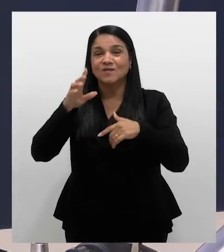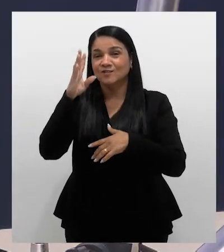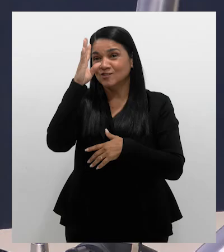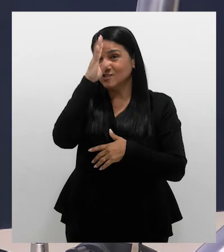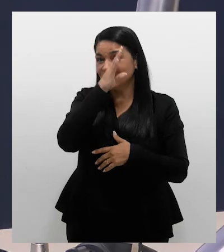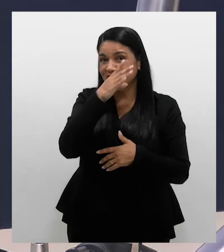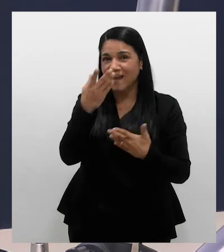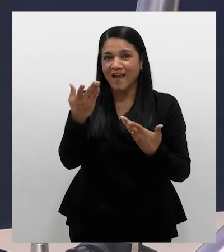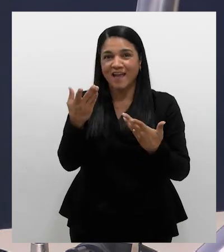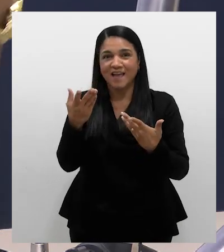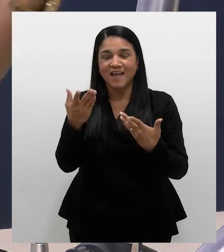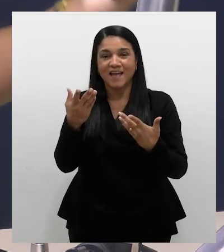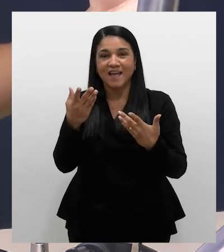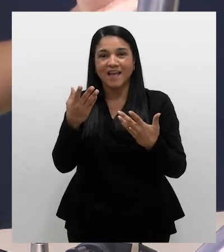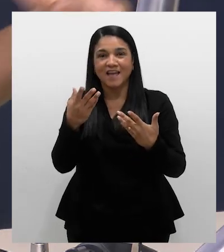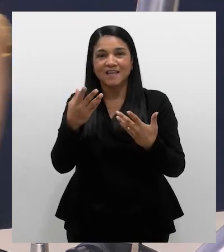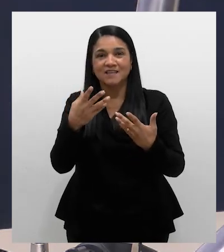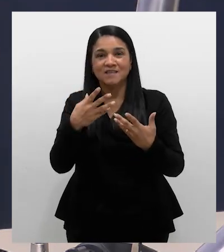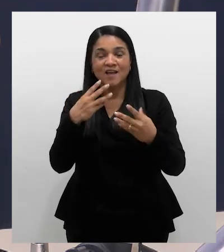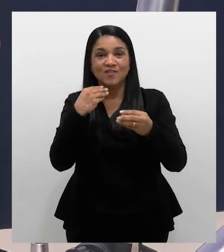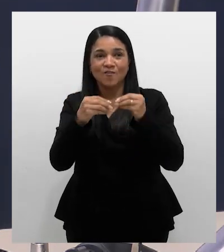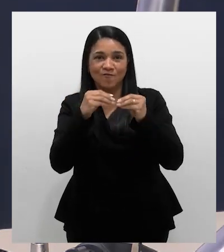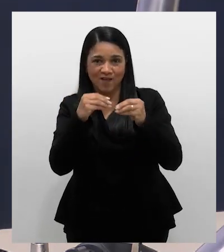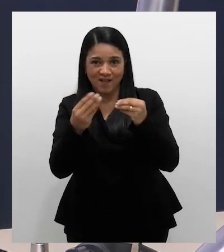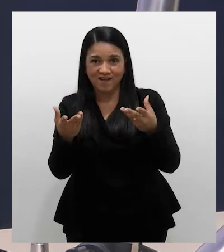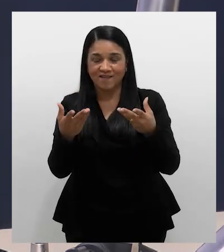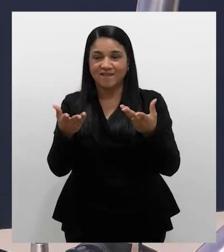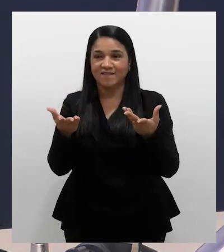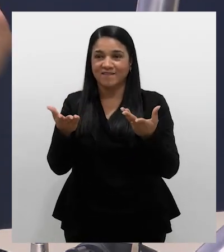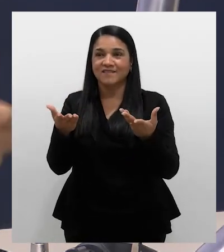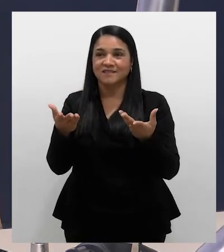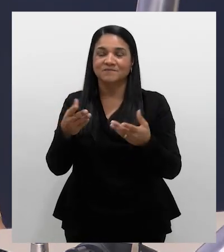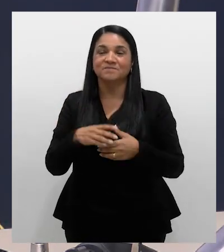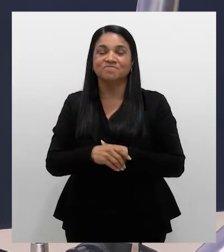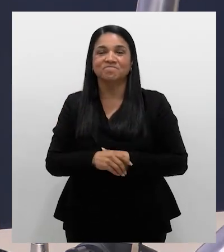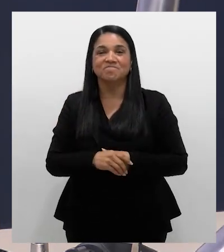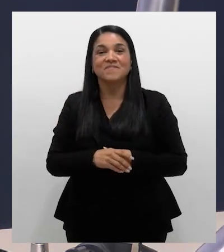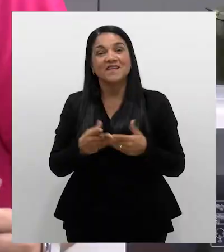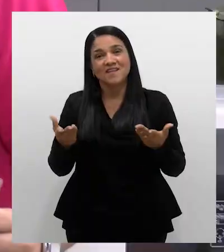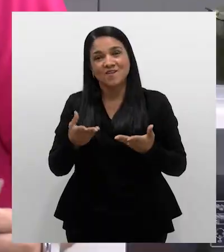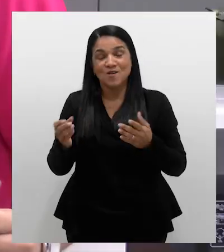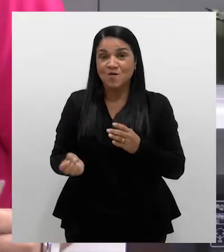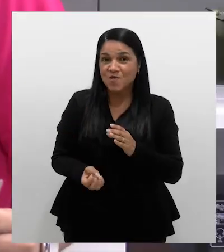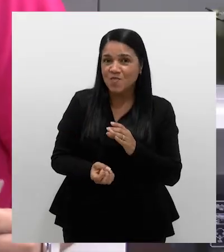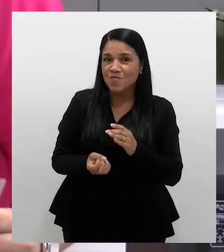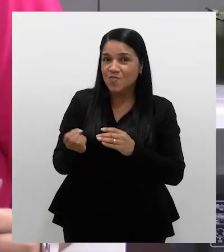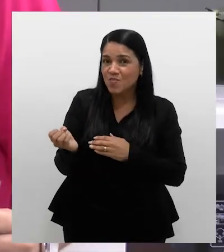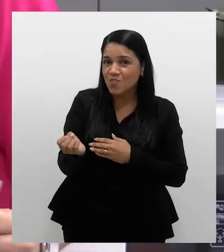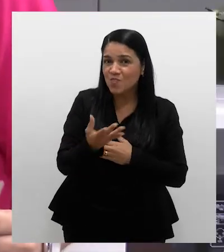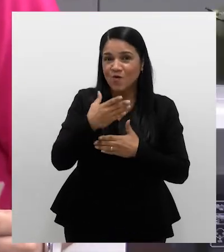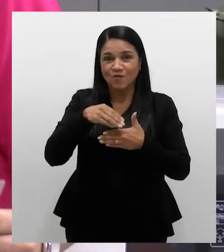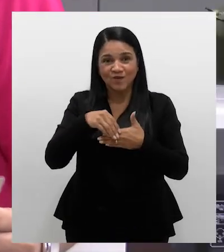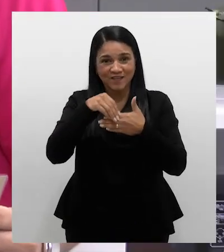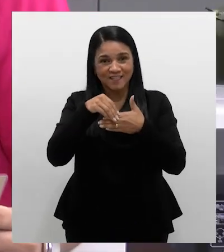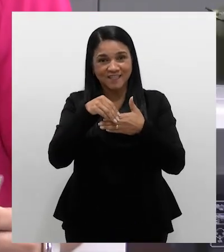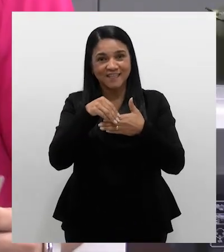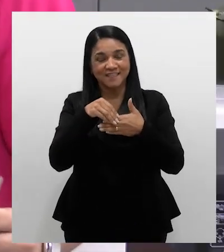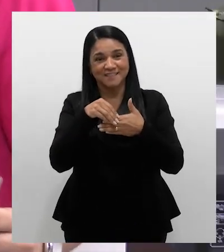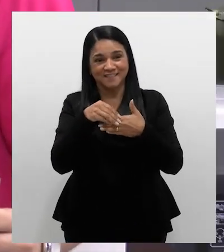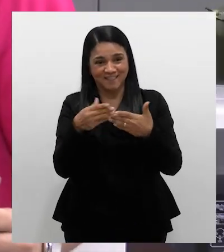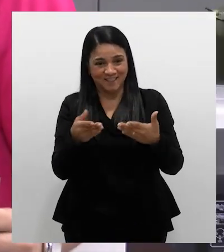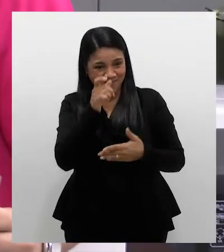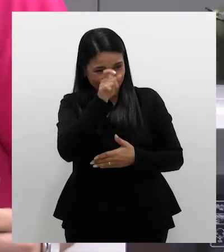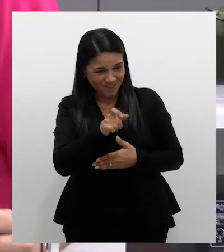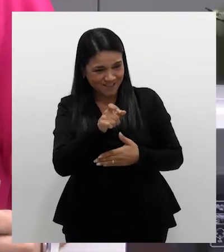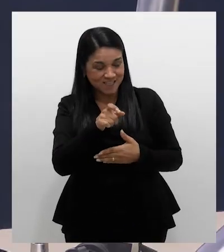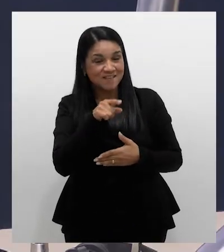novela. novela. É que o Zé bota a boca no mundo, faz um Faz um discurso discurso profundo, ele profundo. quer ver o bem da favela. E tá nascendo um novo líder Tá nascendo. aqui no